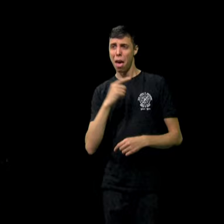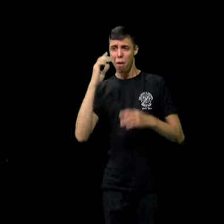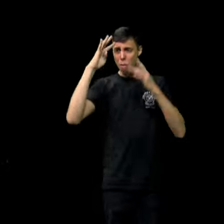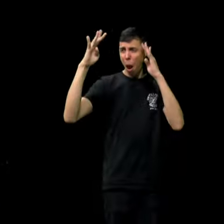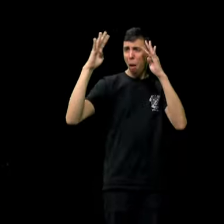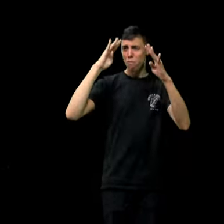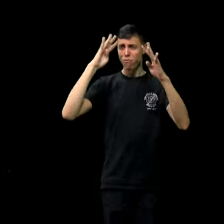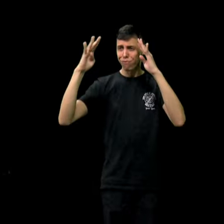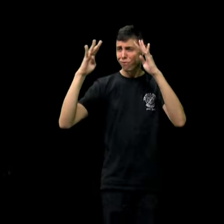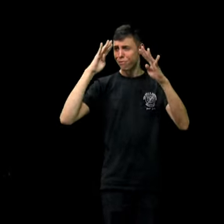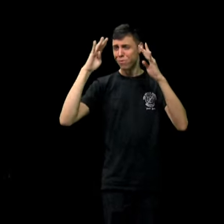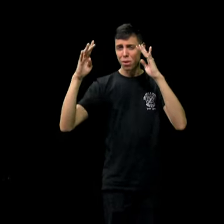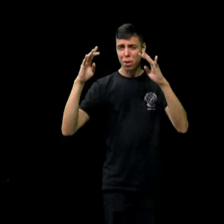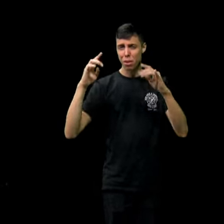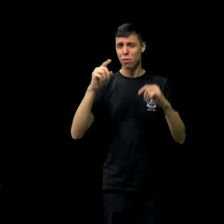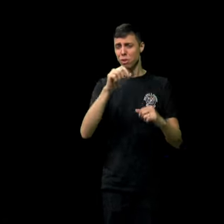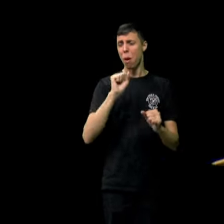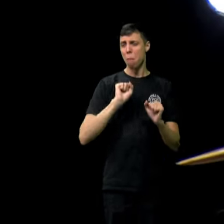impossíveis.